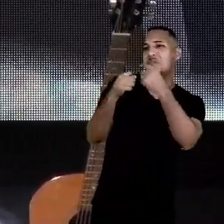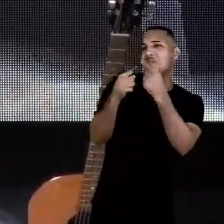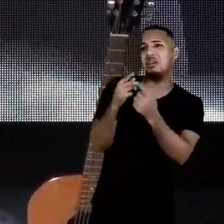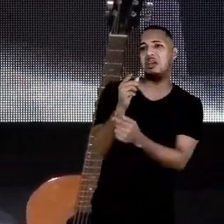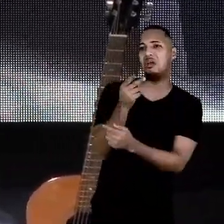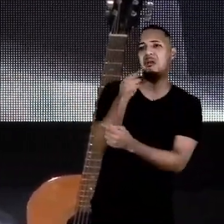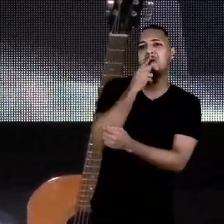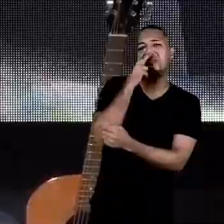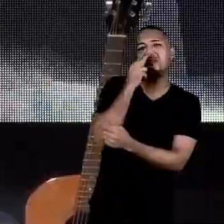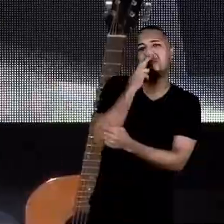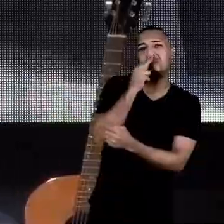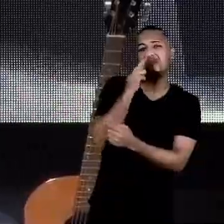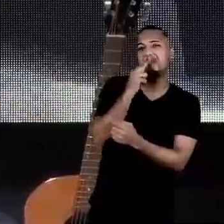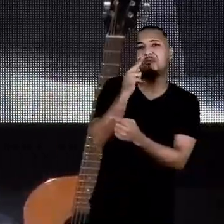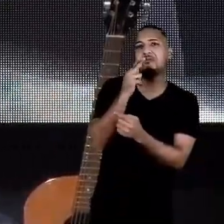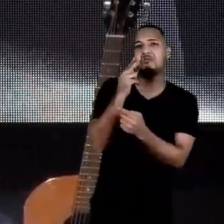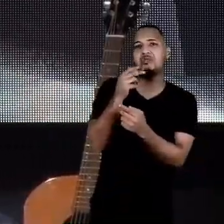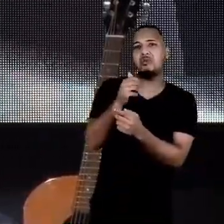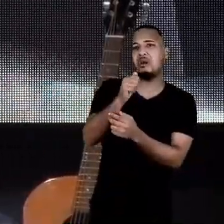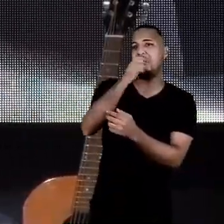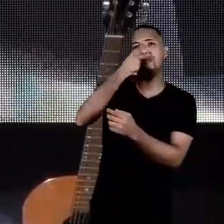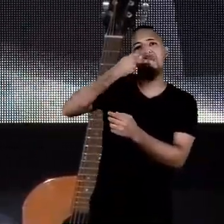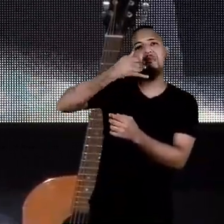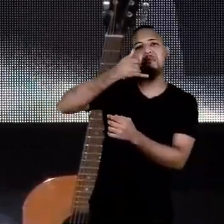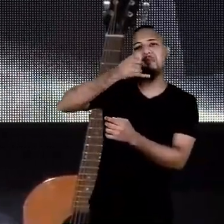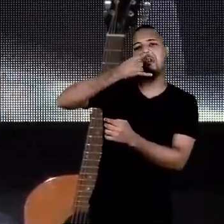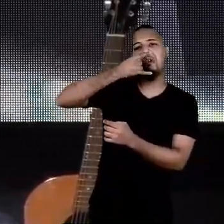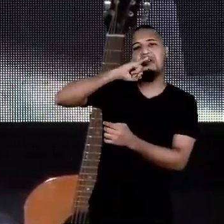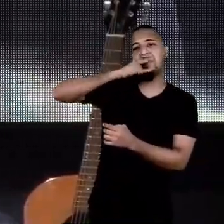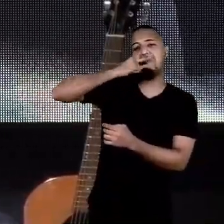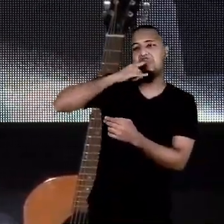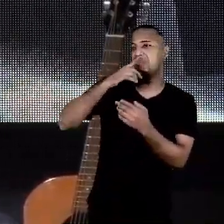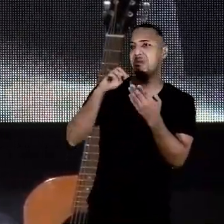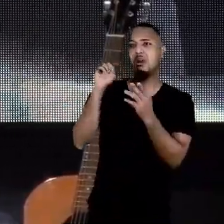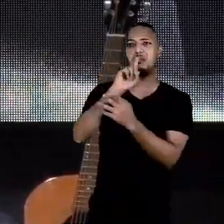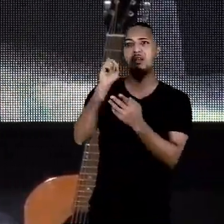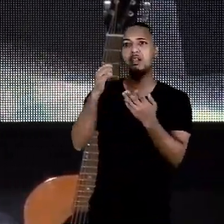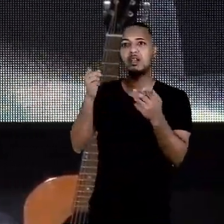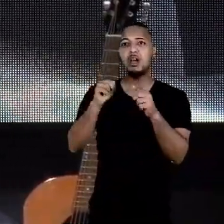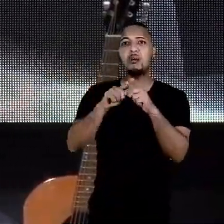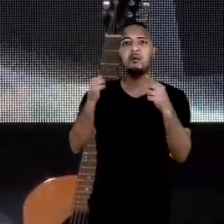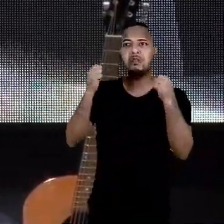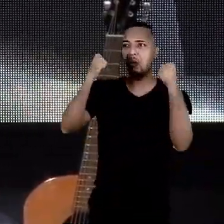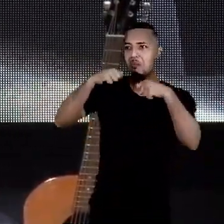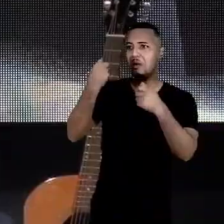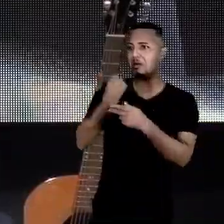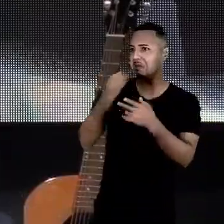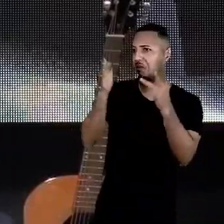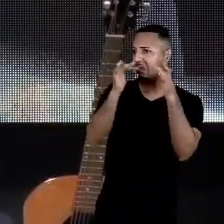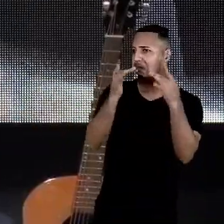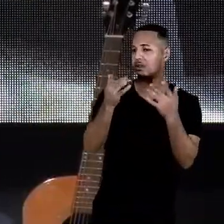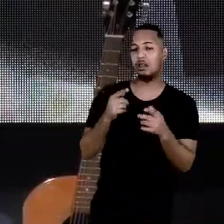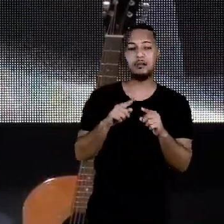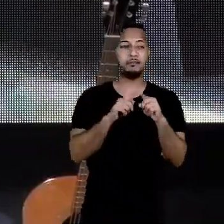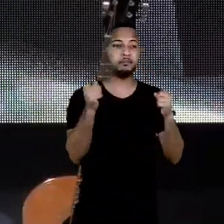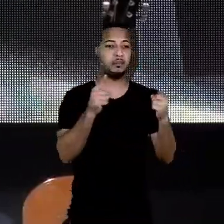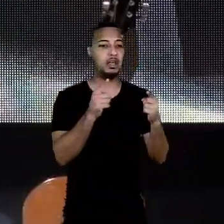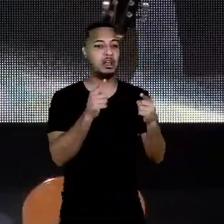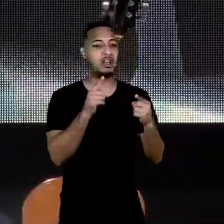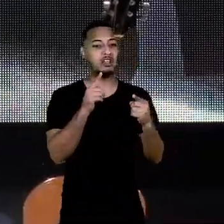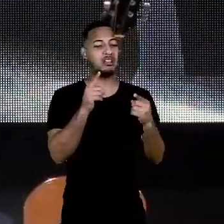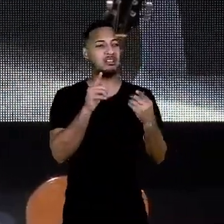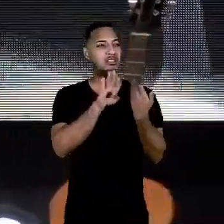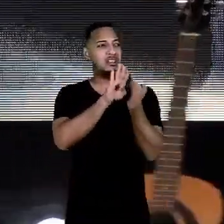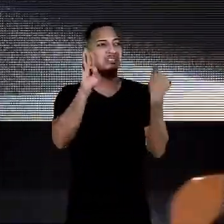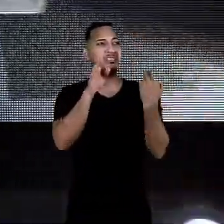fuma, só não tem Jesus. É, só não tem Jesus. O principal ele não tem. Não, pastor, mas eu vou namorar